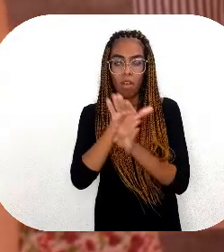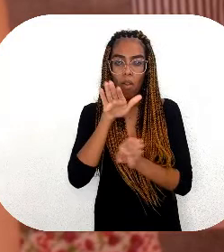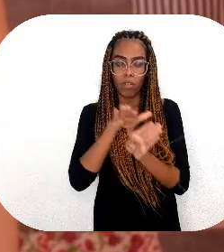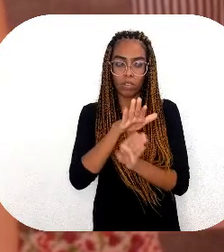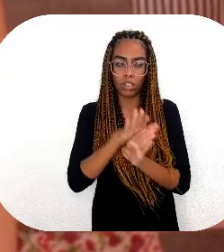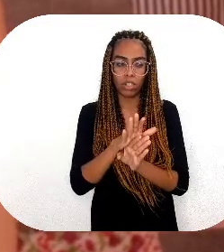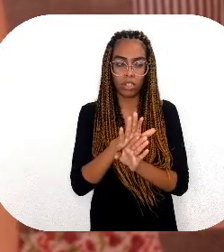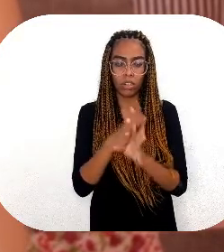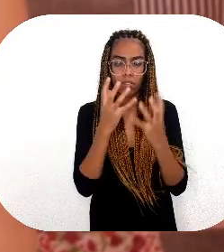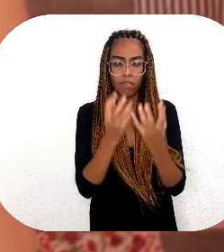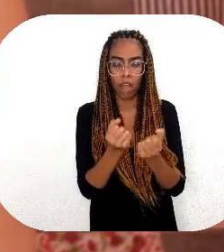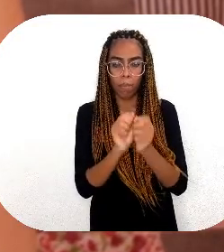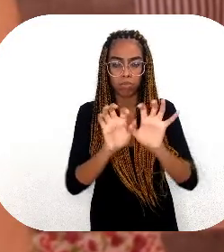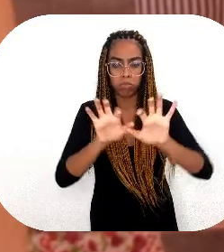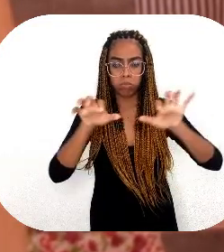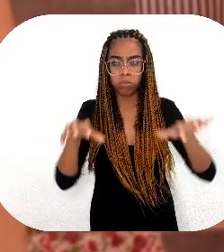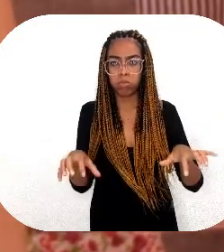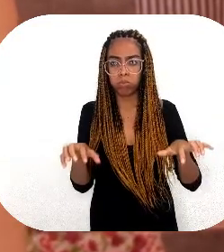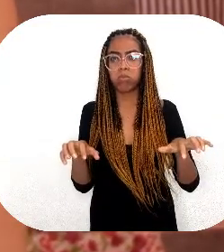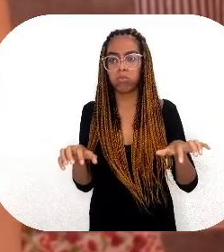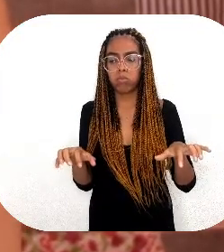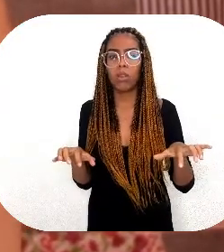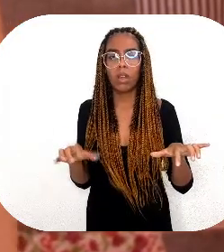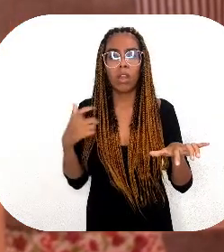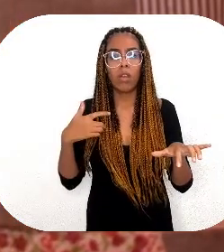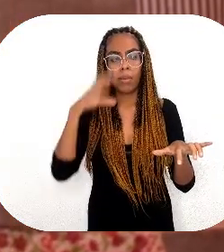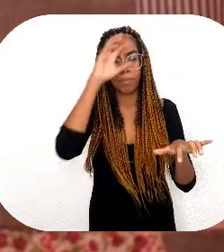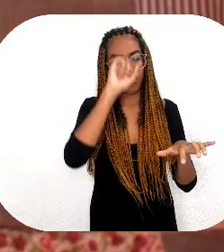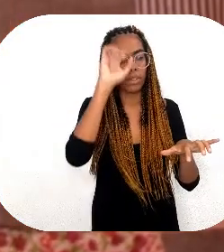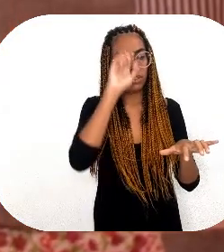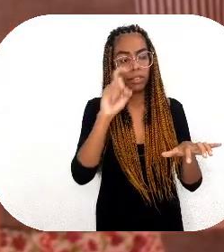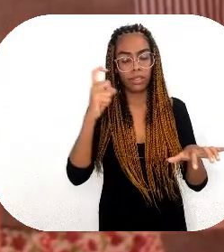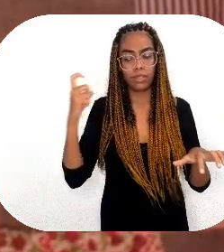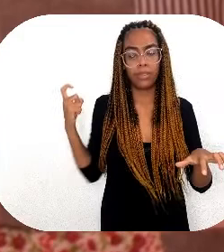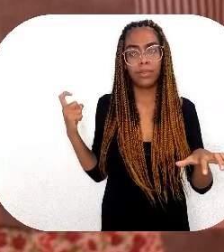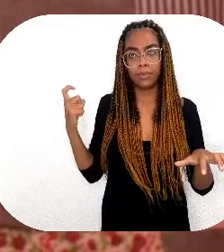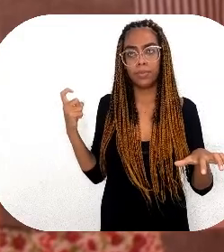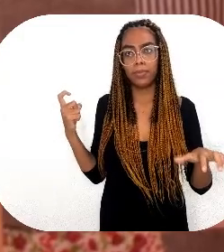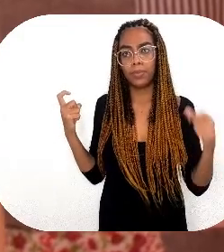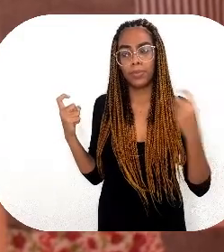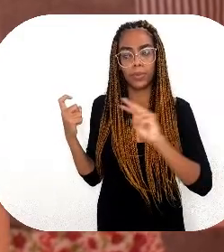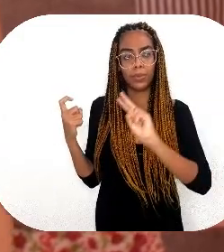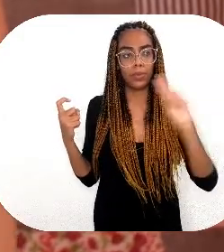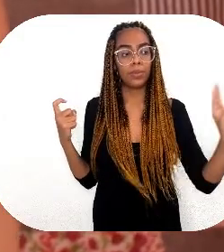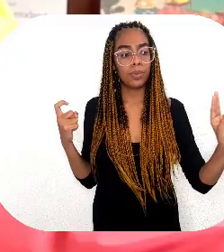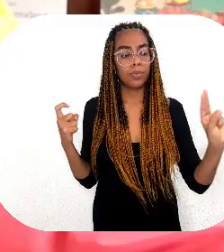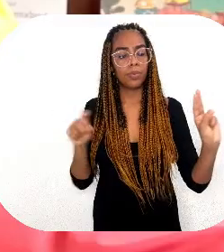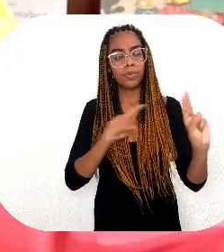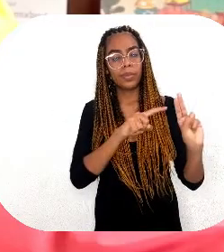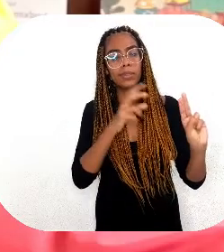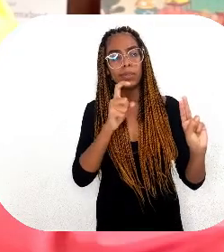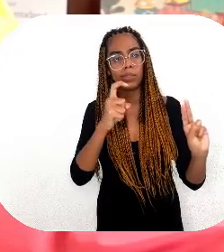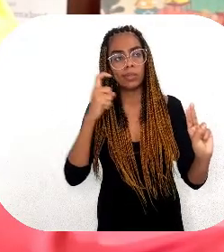rato, então, muito esperto, sugeriu que os dois preparassem uma manteiga cheia de especiarias que ele